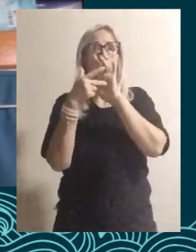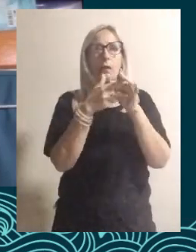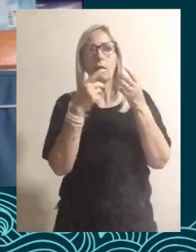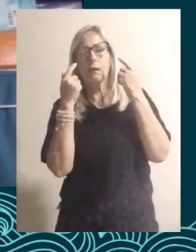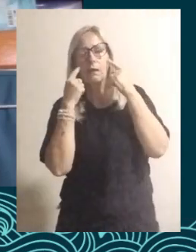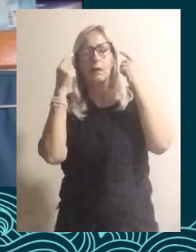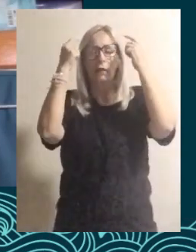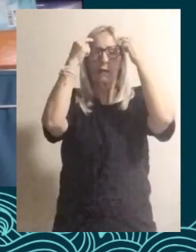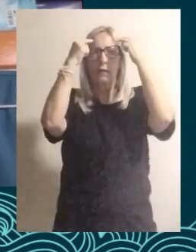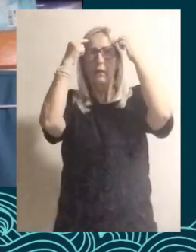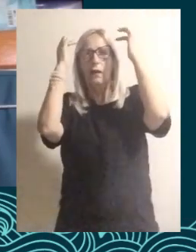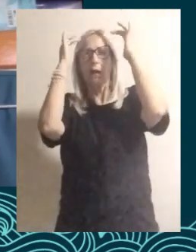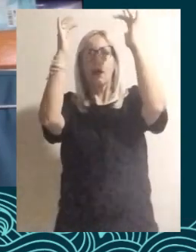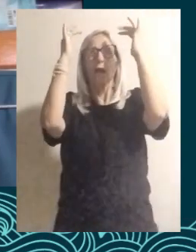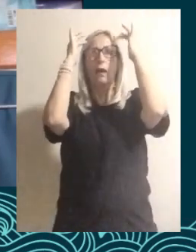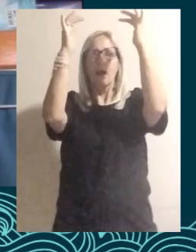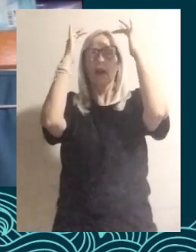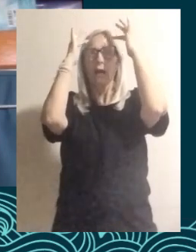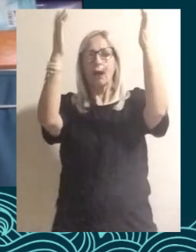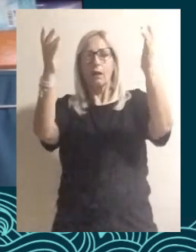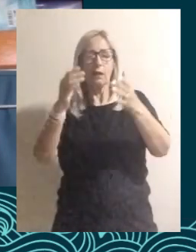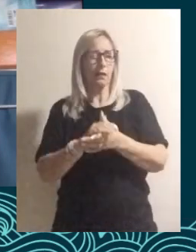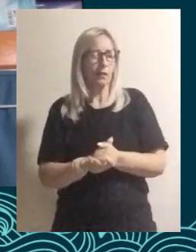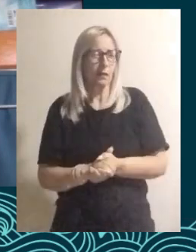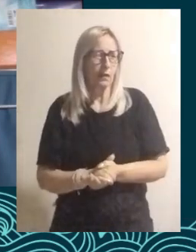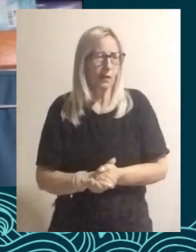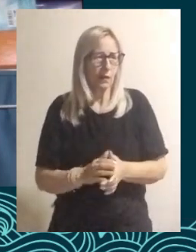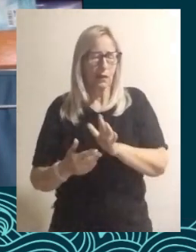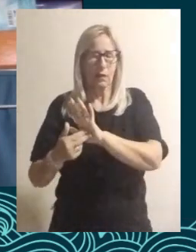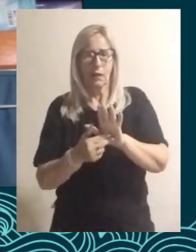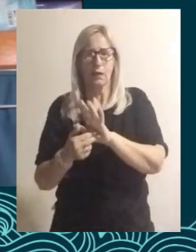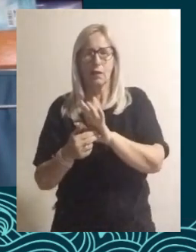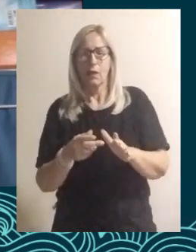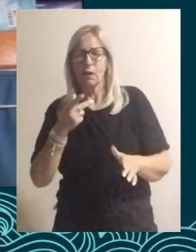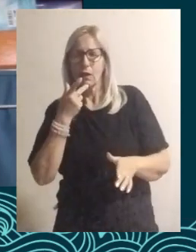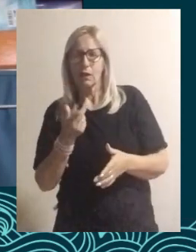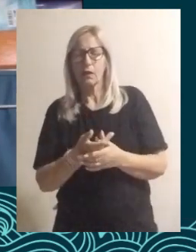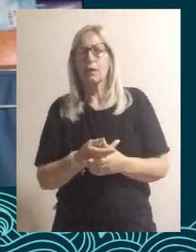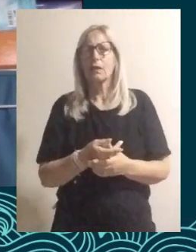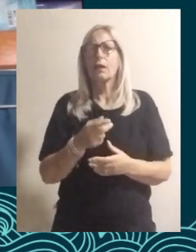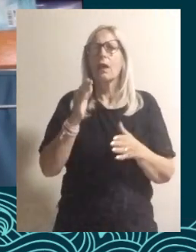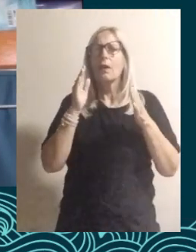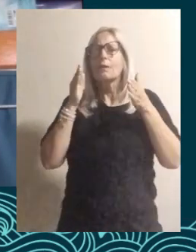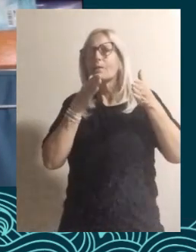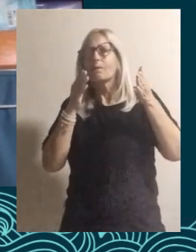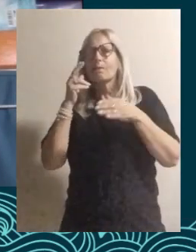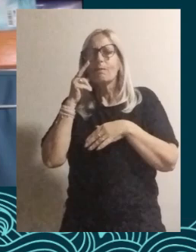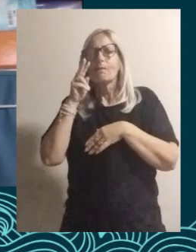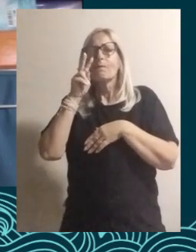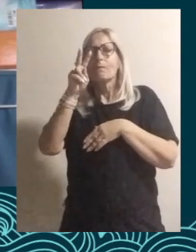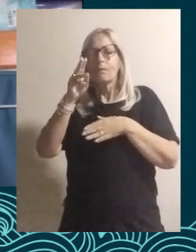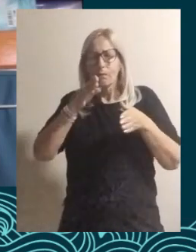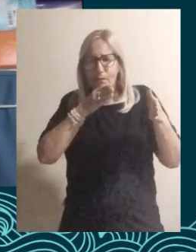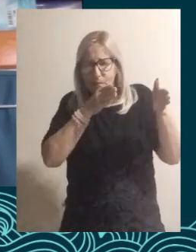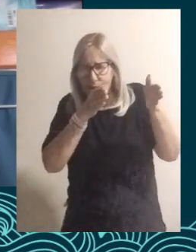sonhando acordada. Às vezes os pensamentos viajam um pouco, e eu acho que, como eu tinha essa intenção clara, eles viajavam nesse sentido, e aí eu